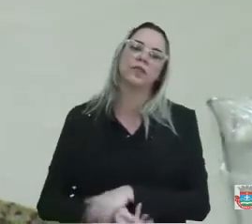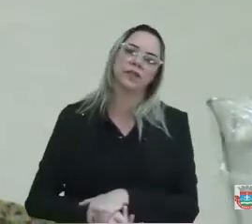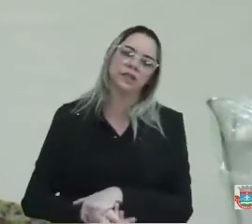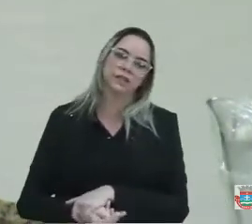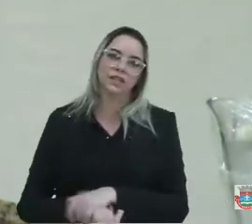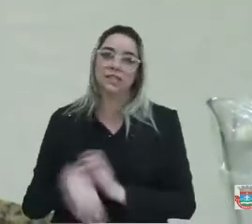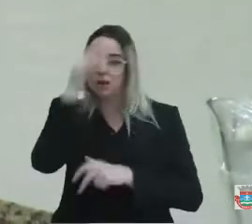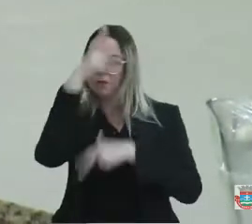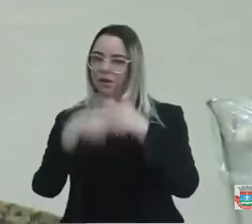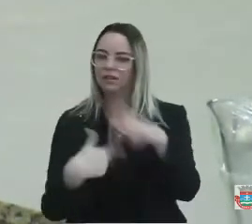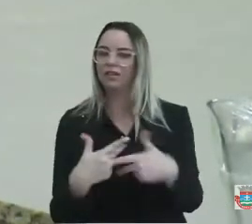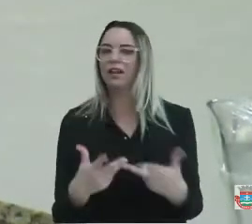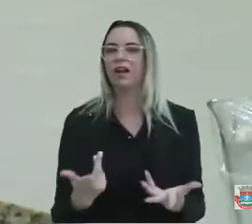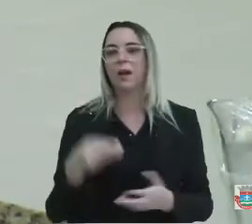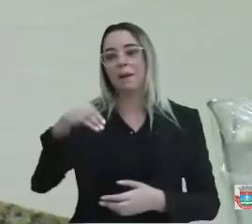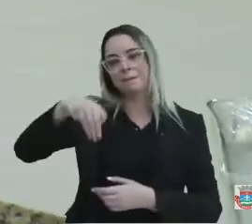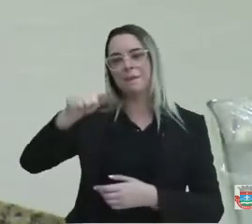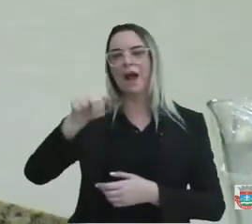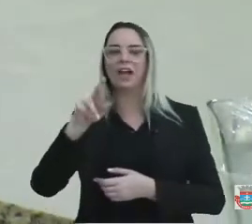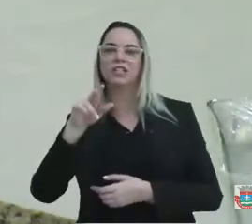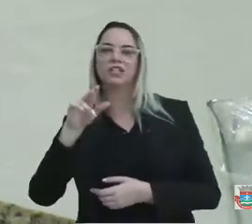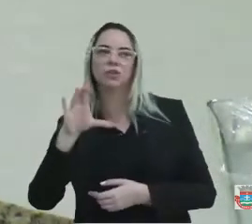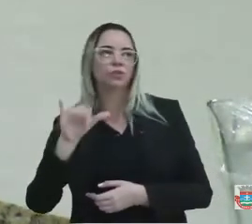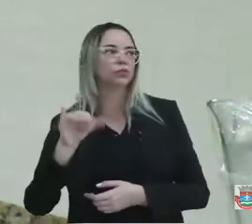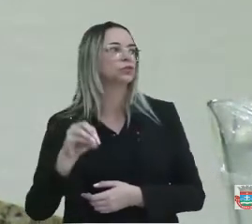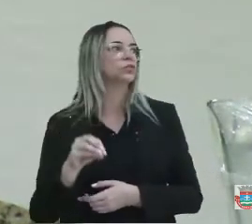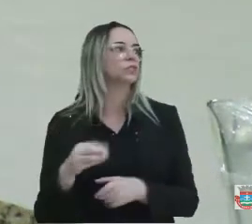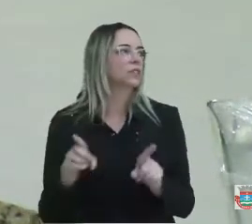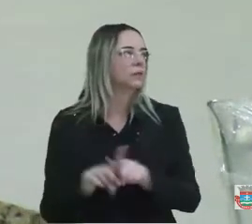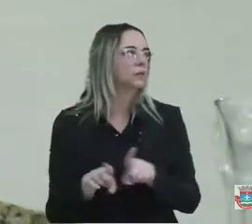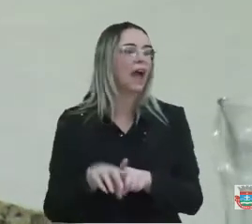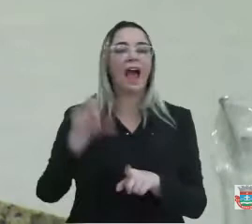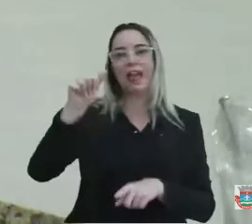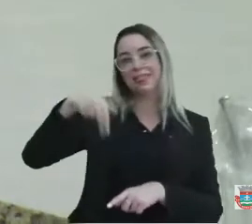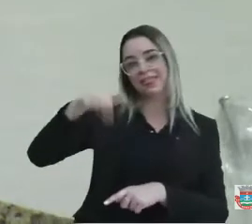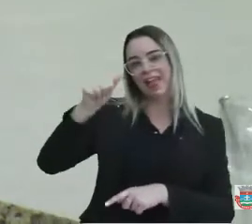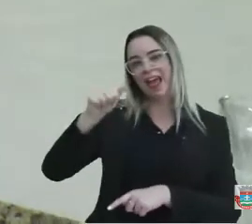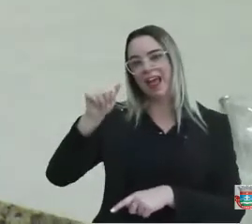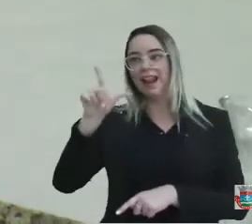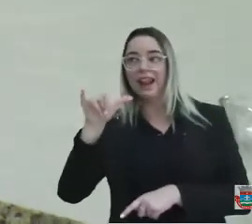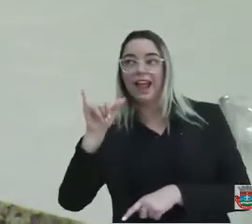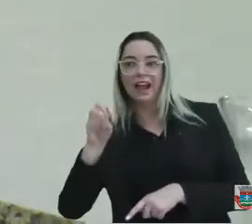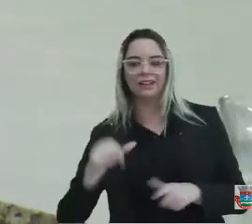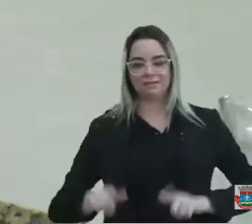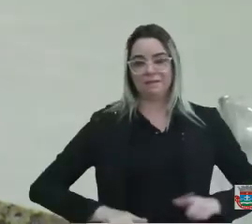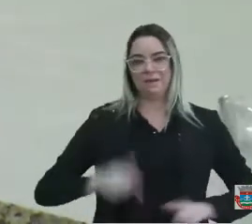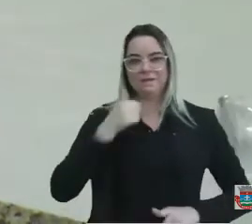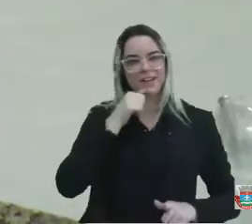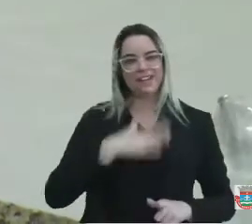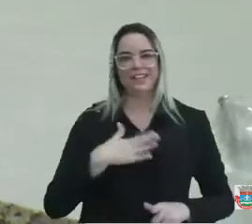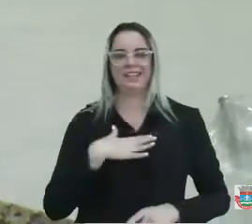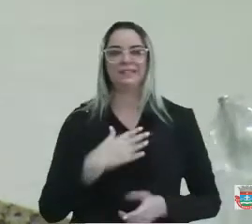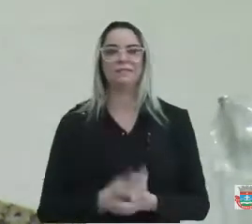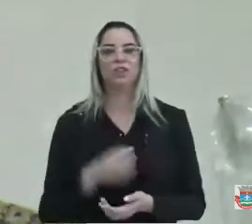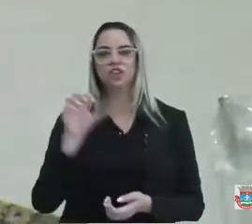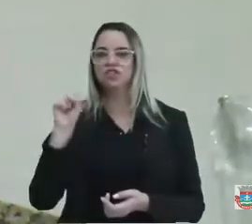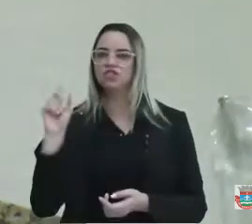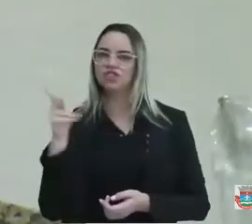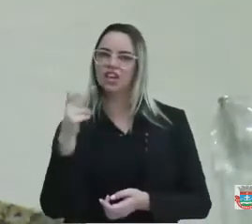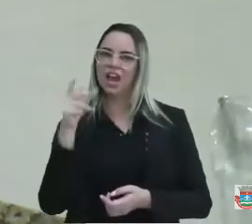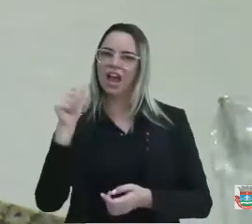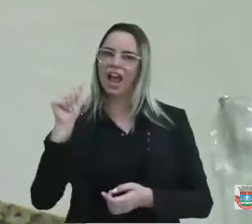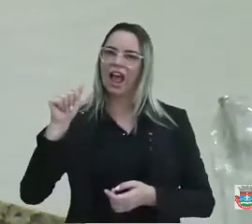São Betuna, Mário Cordeiro tem. A Anália Thaís, que é minha prima. Charles Santana. E o colega Bruno